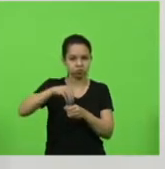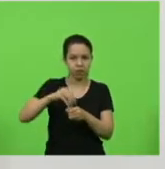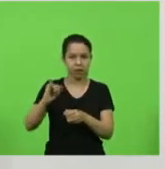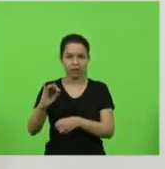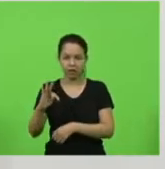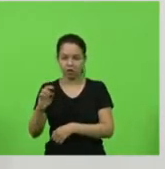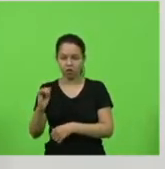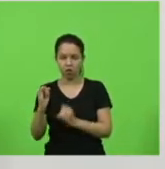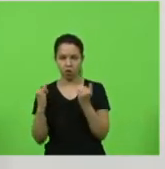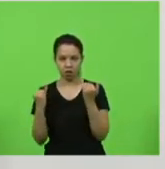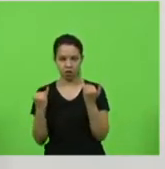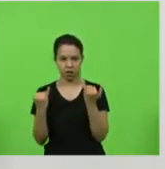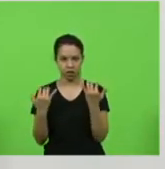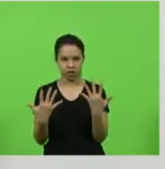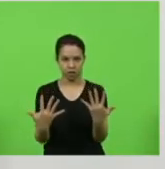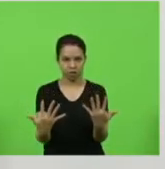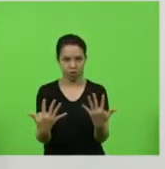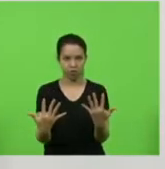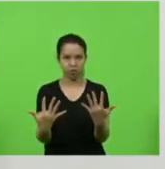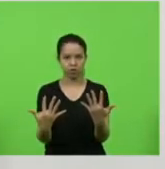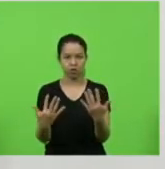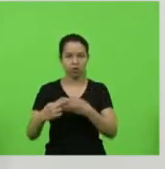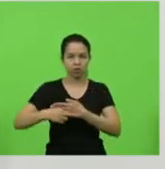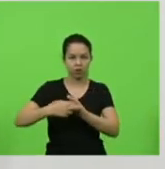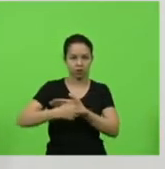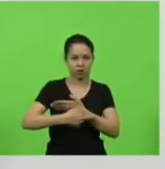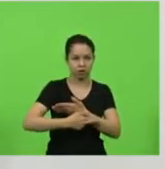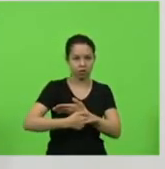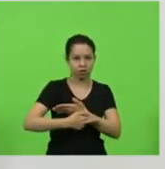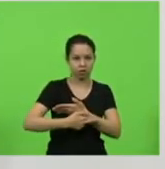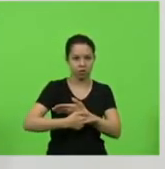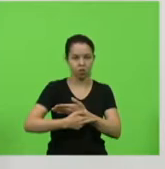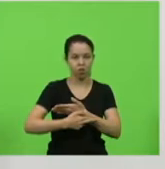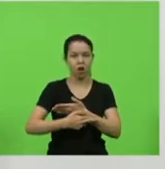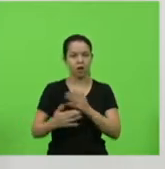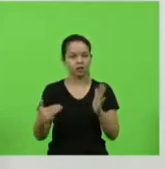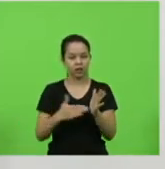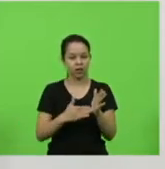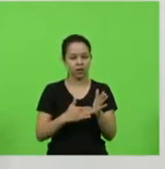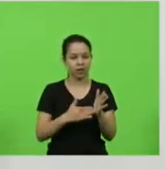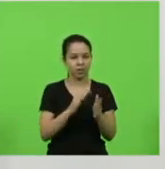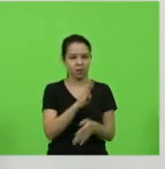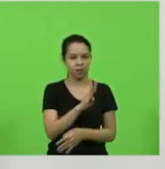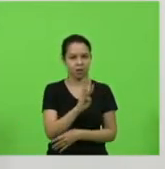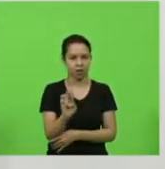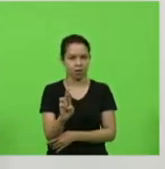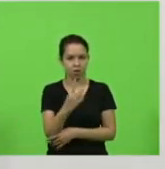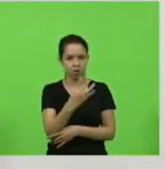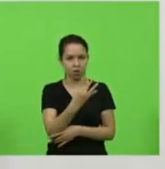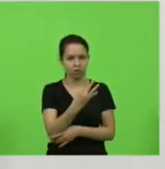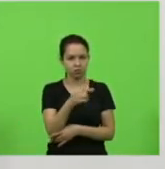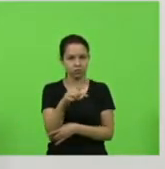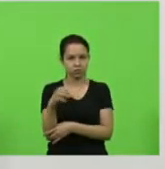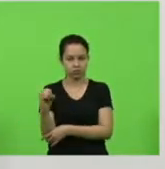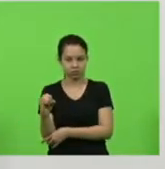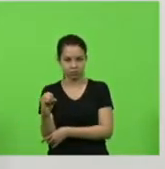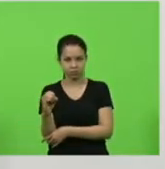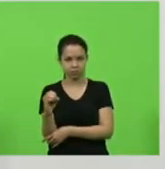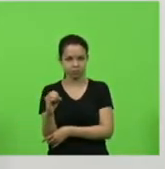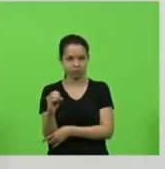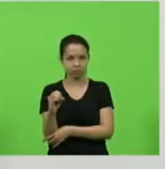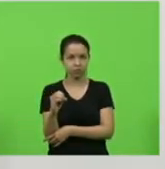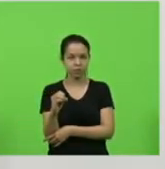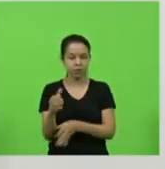doutor Pedrinho, Benedito Novo Timbó, até a BR-470. Mas o trecho